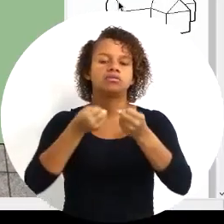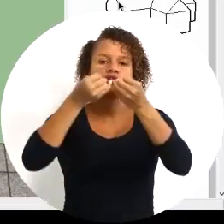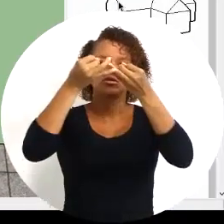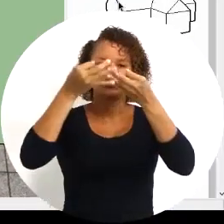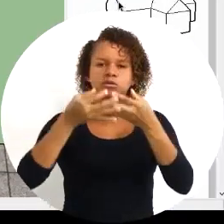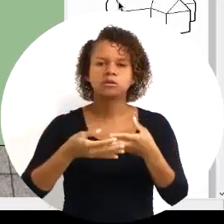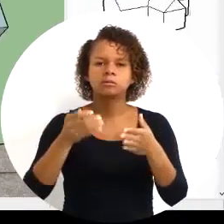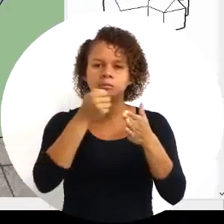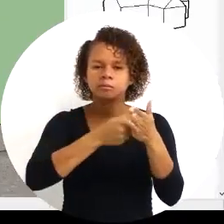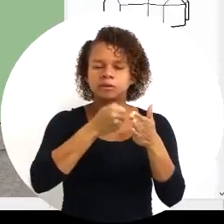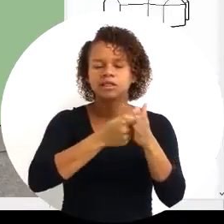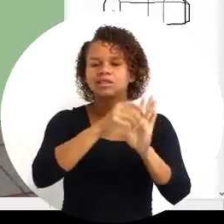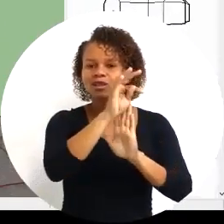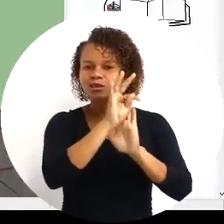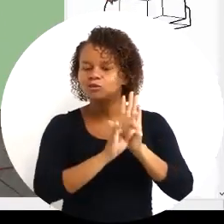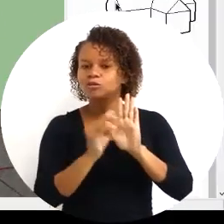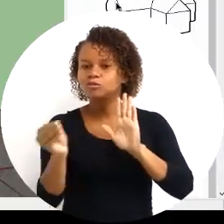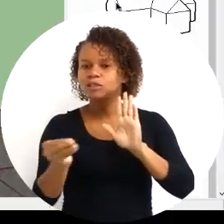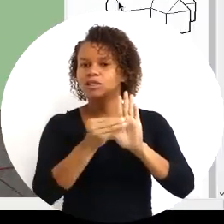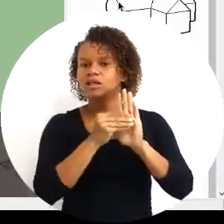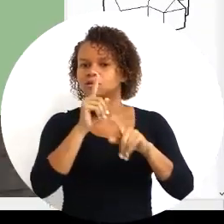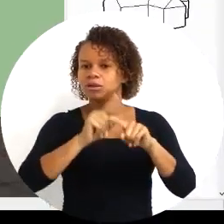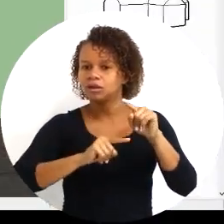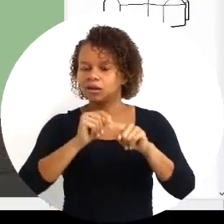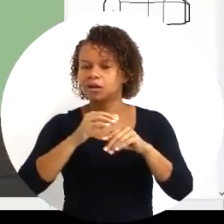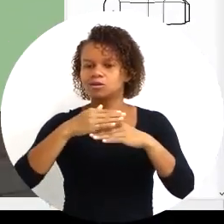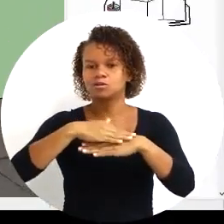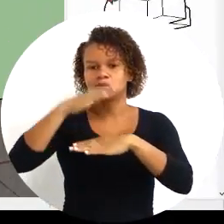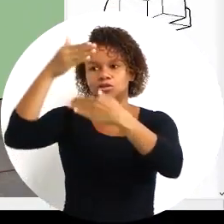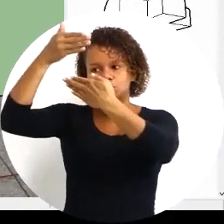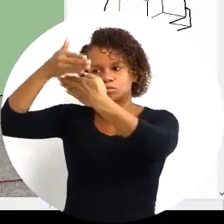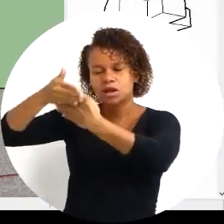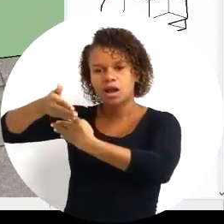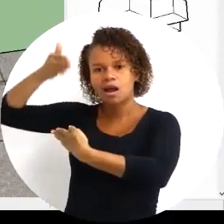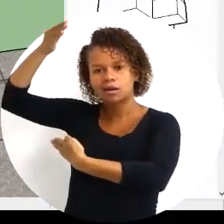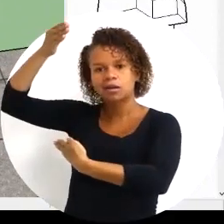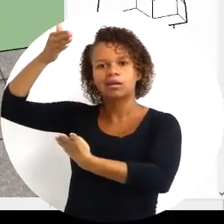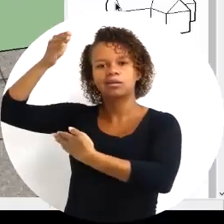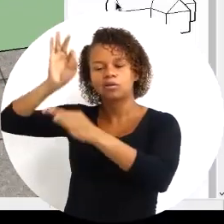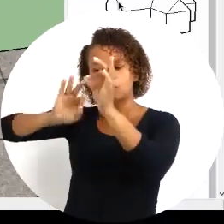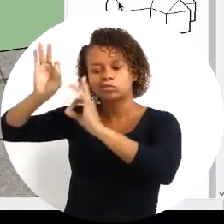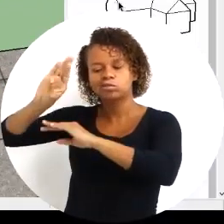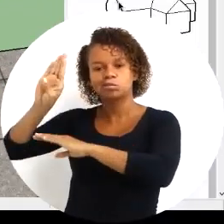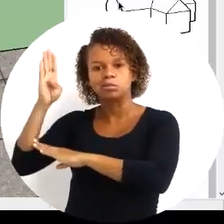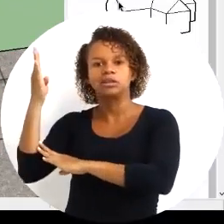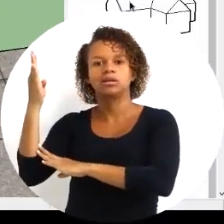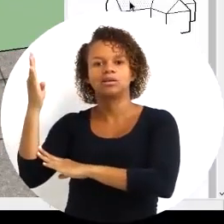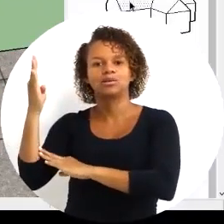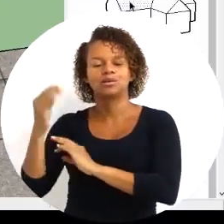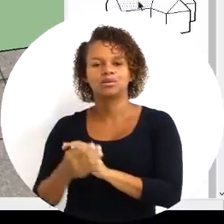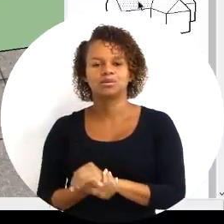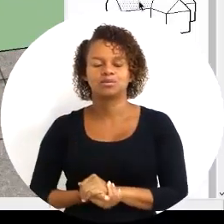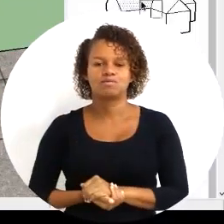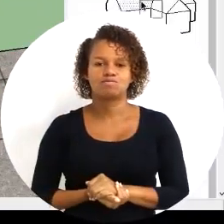Agora nós vamos explorar as texturas, aplicando outros materiais sobre as paredes, o revestimento do banheiro,